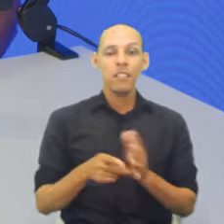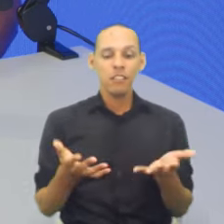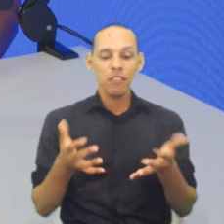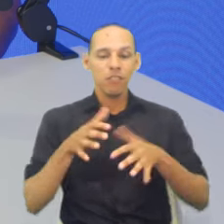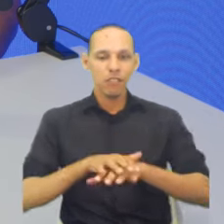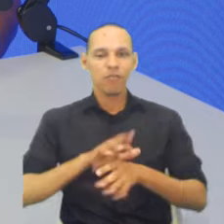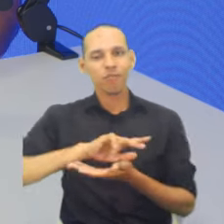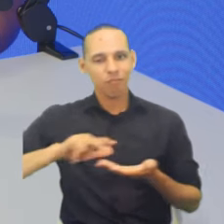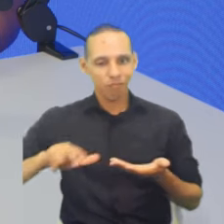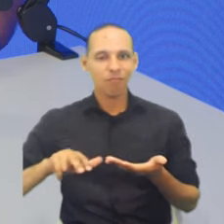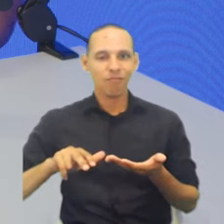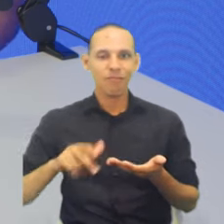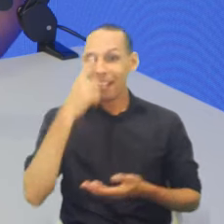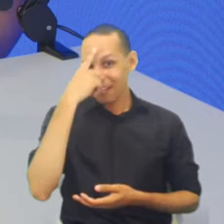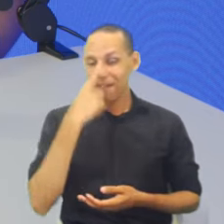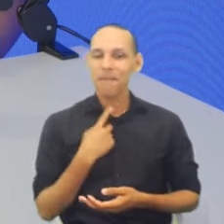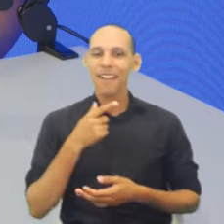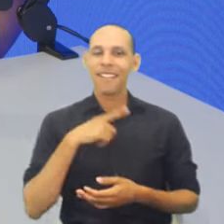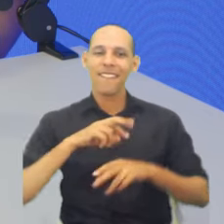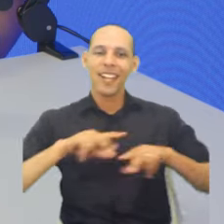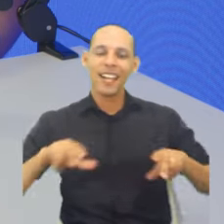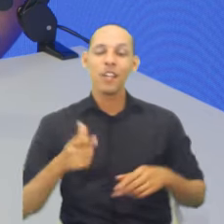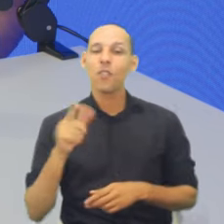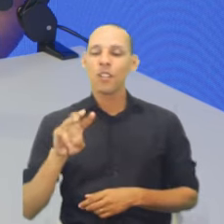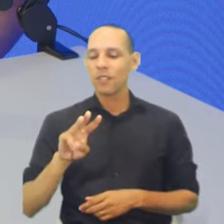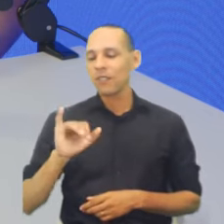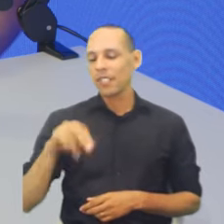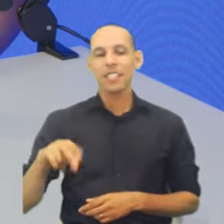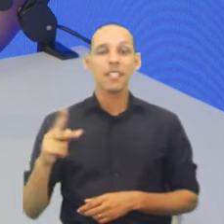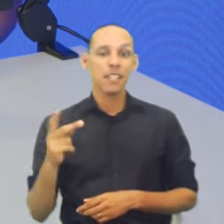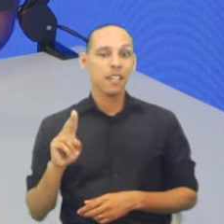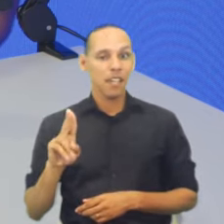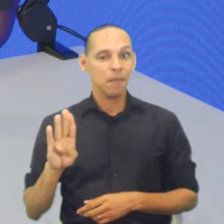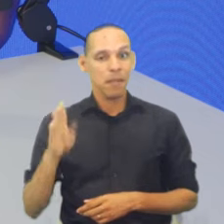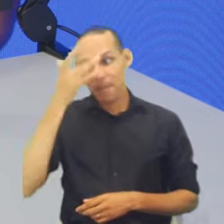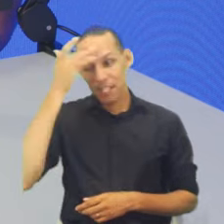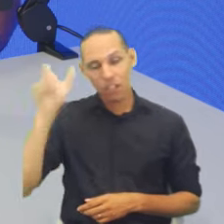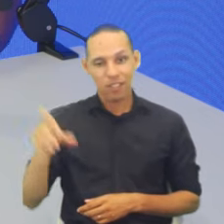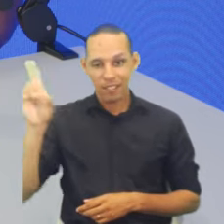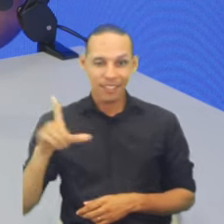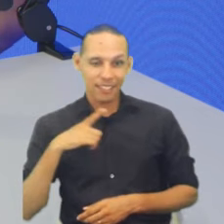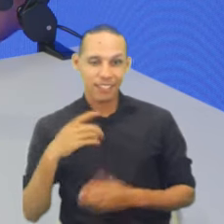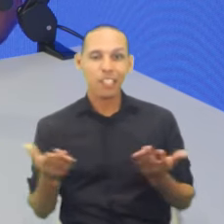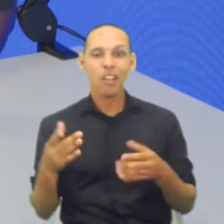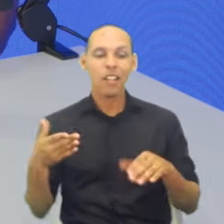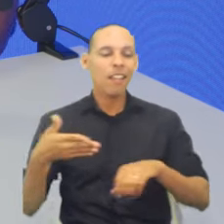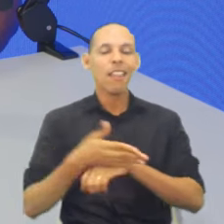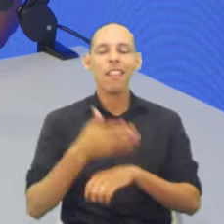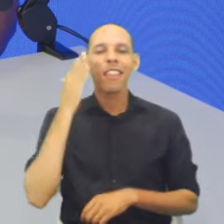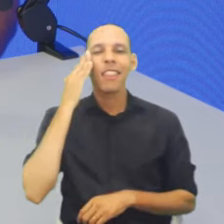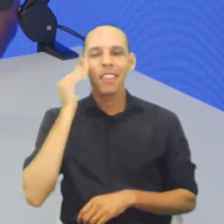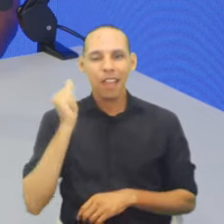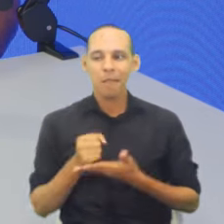Place que na verdade é uma grande comunidade para quando a pessoa adquire a deficiência ela saber o que que ela precisa de Fato e a gente oferecer ali